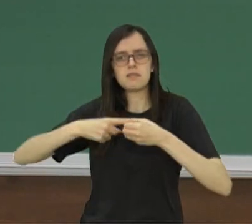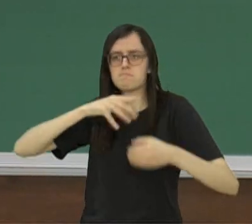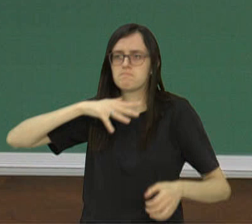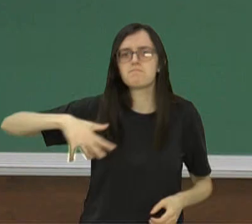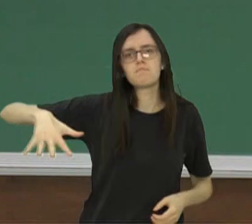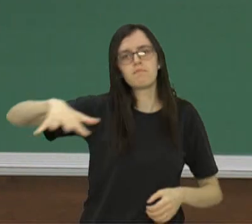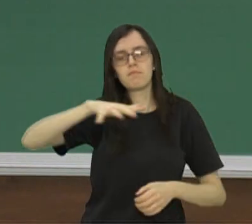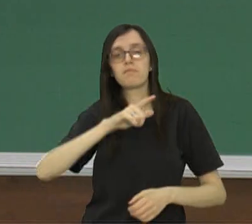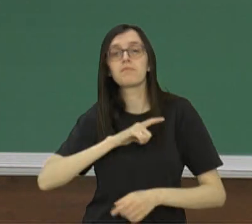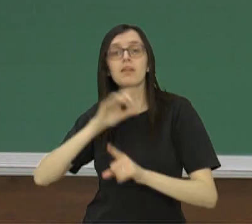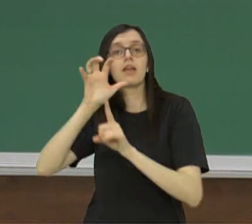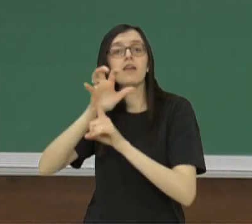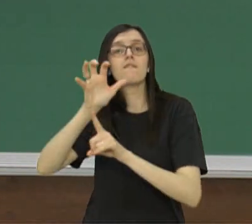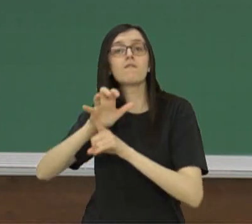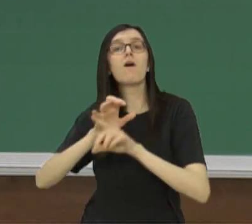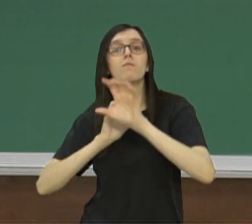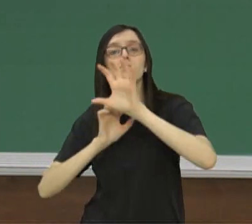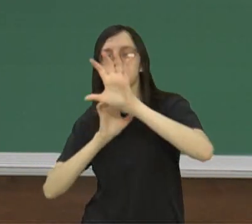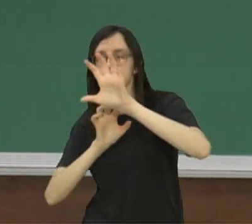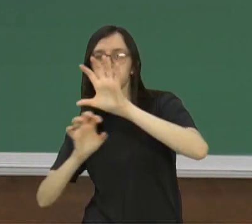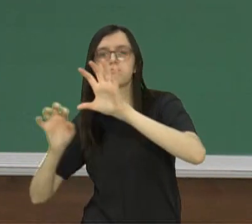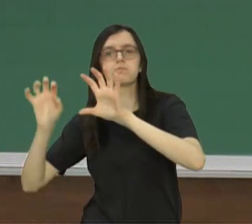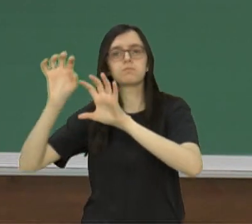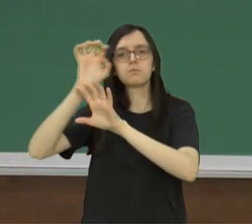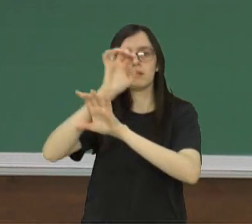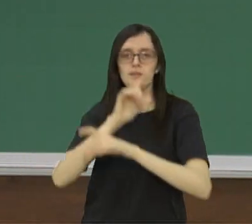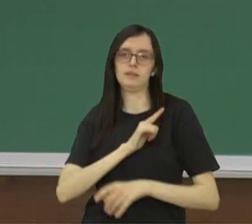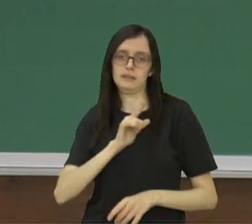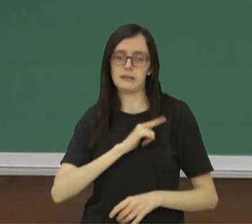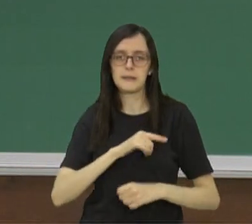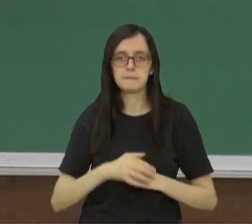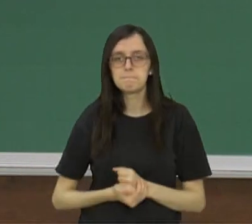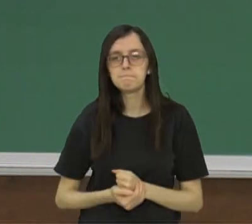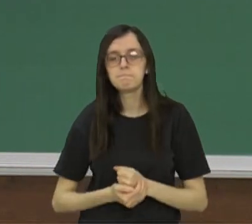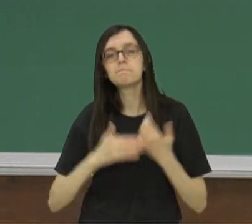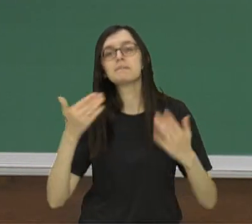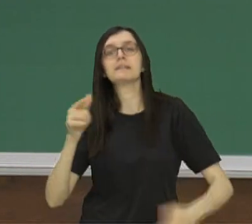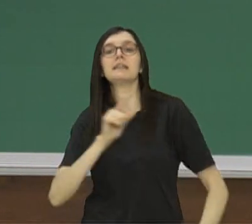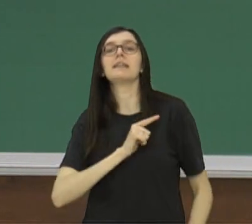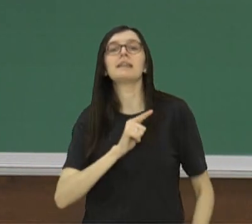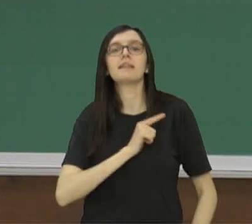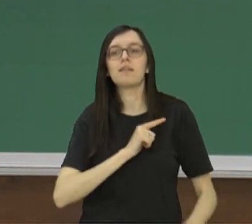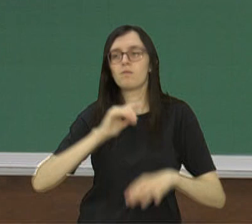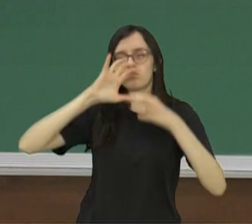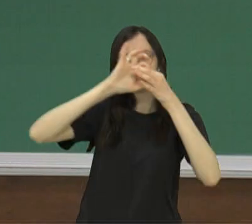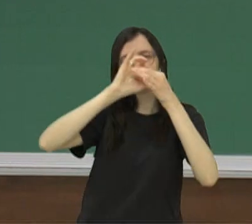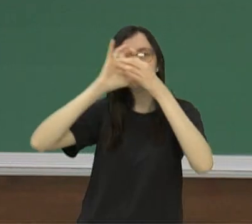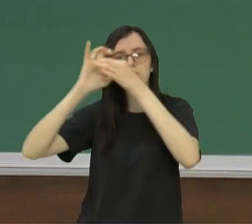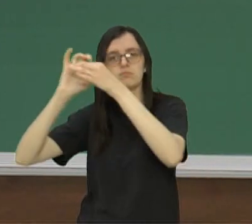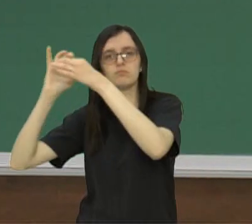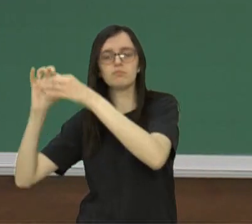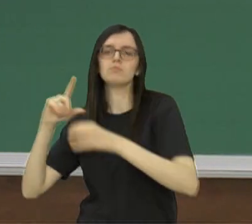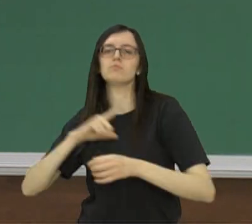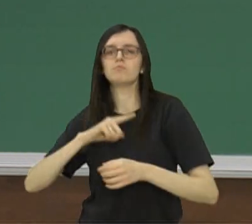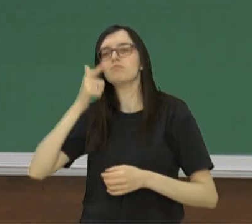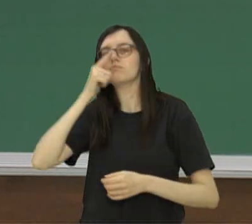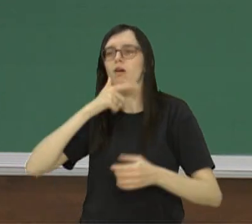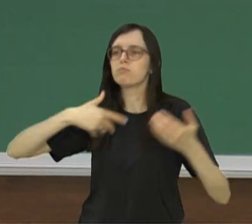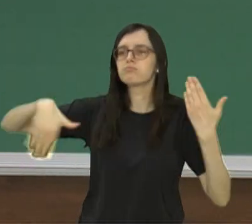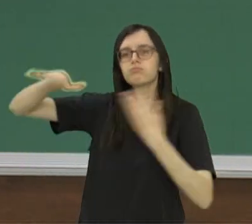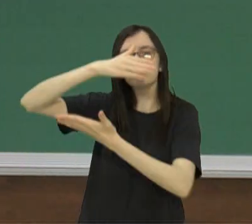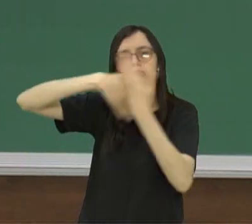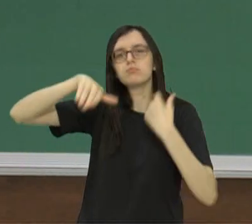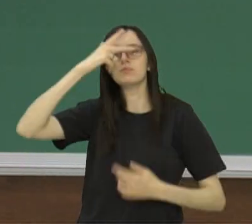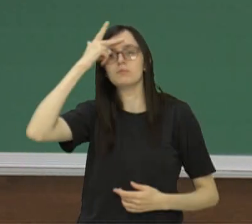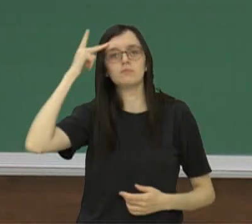Que influencia os municípios em volta. Então, existe uma conexão, existe um fluxo de